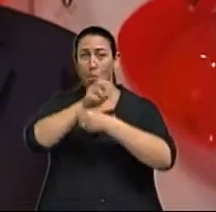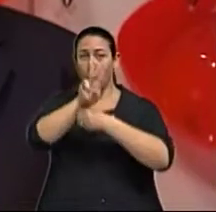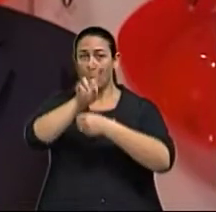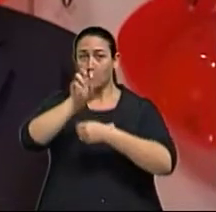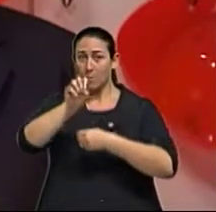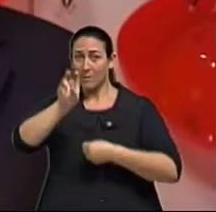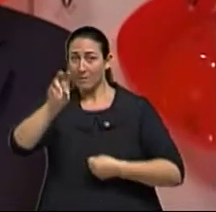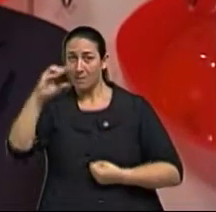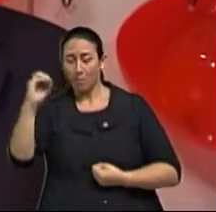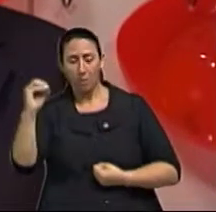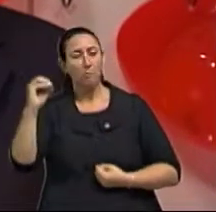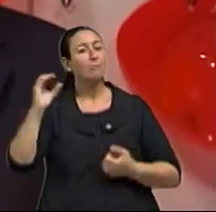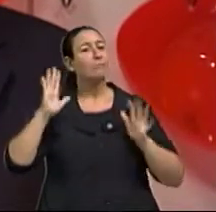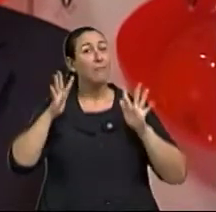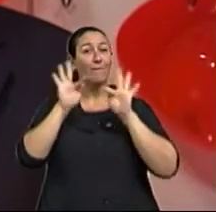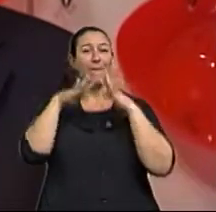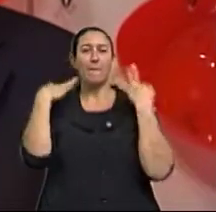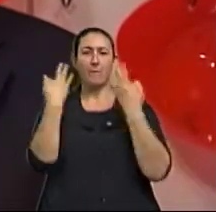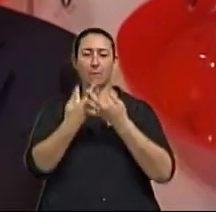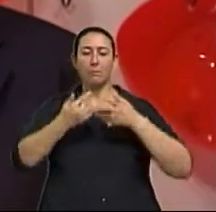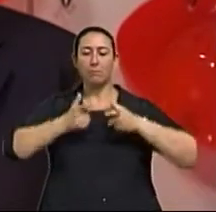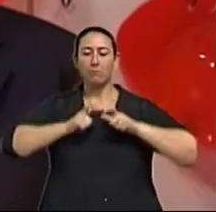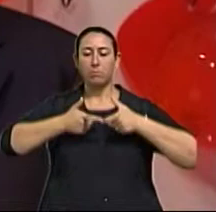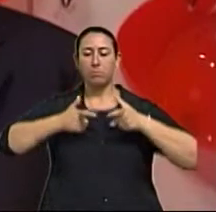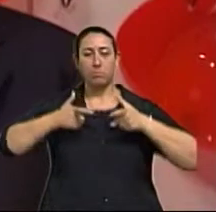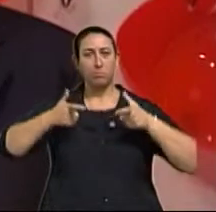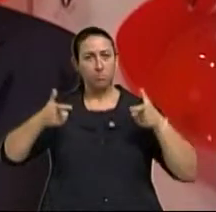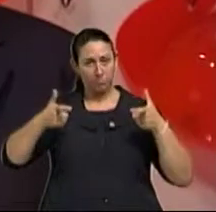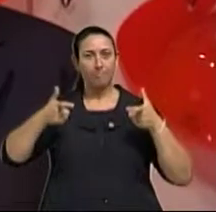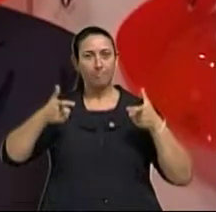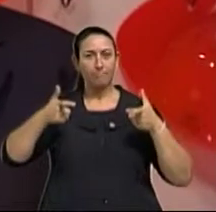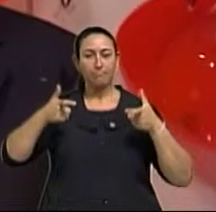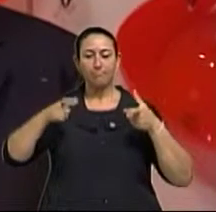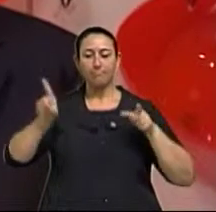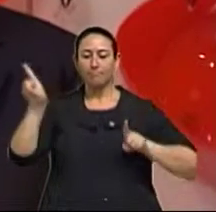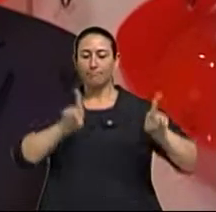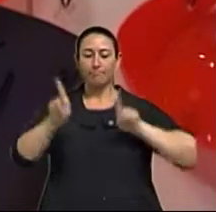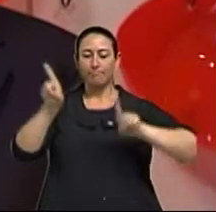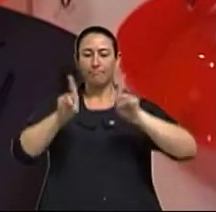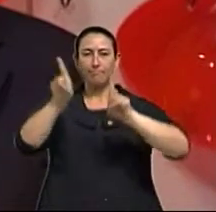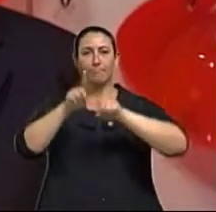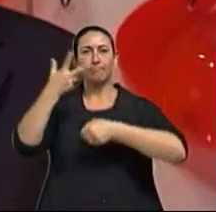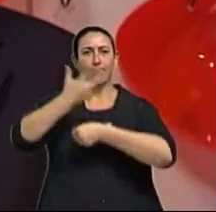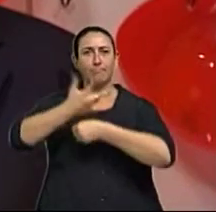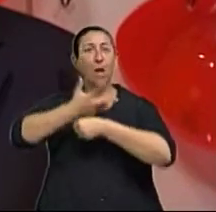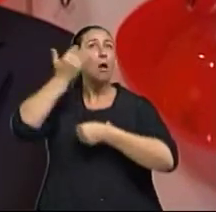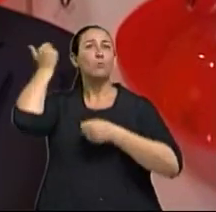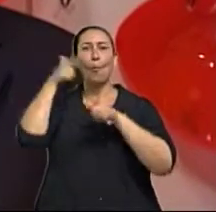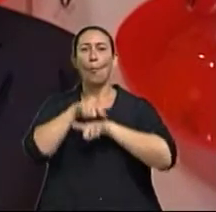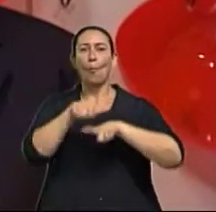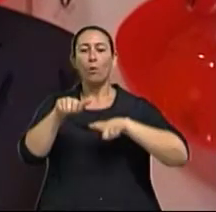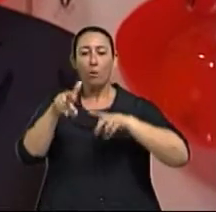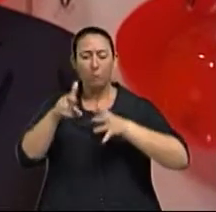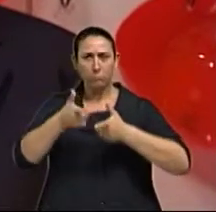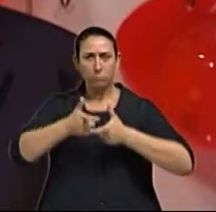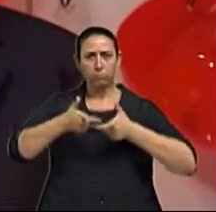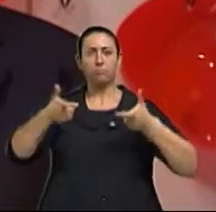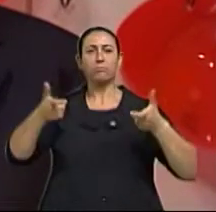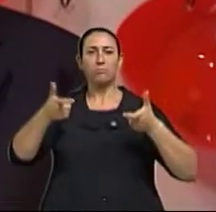famílias vão ficando cada vez menos numerosas, né, vai tender, assim como já está acontecendo nos países desenvolvidos, a